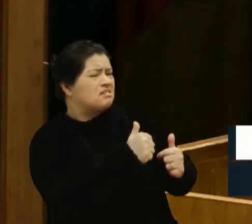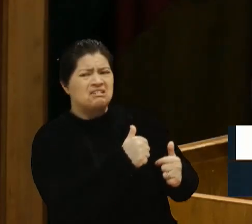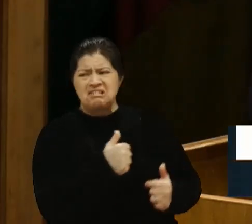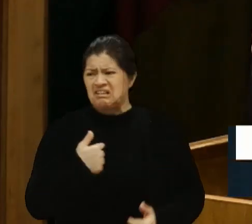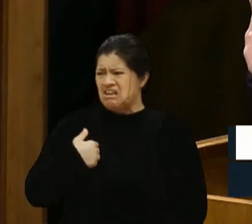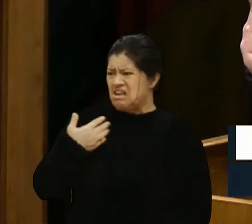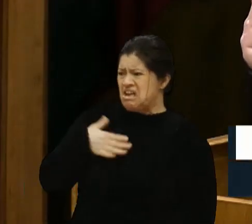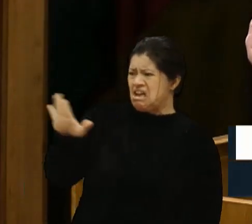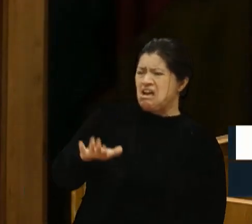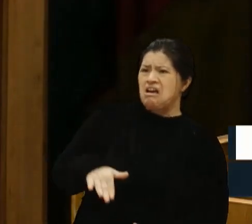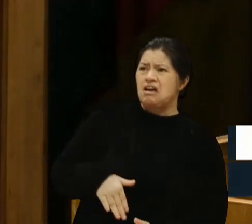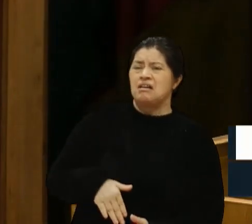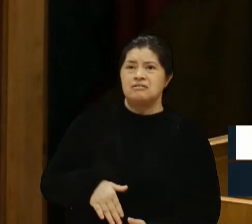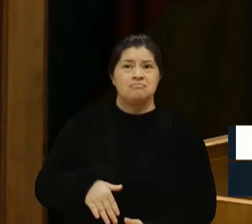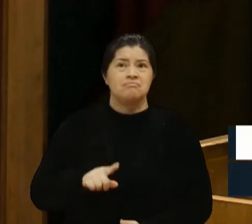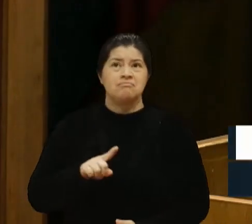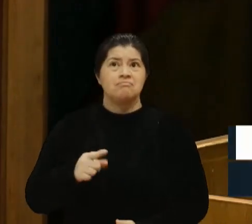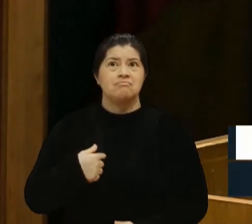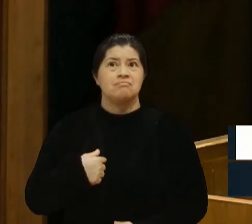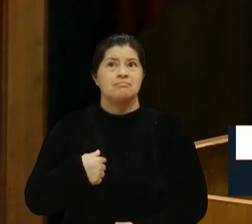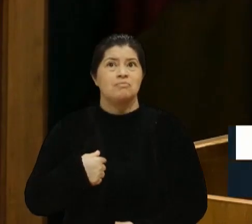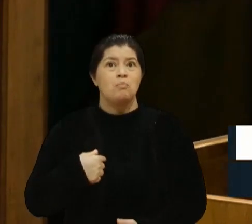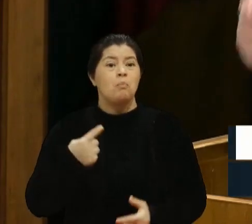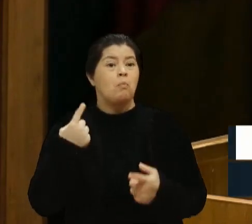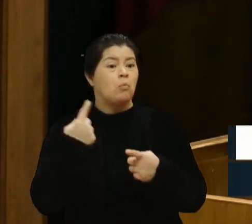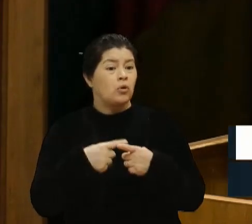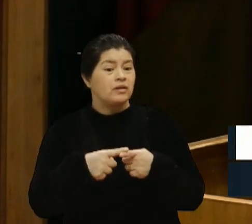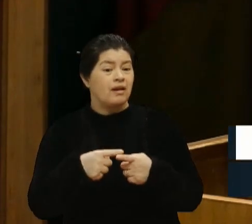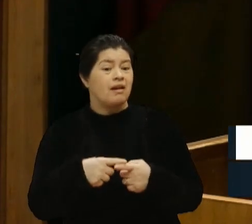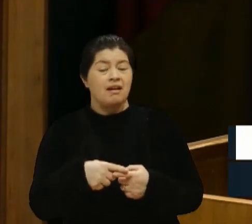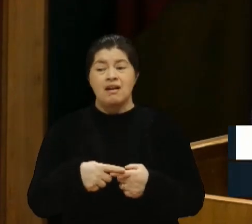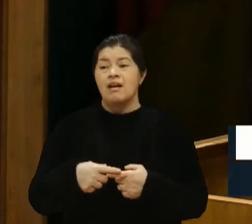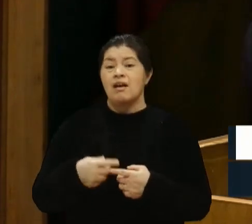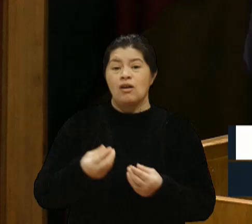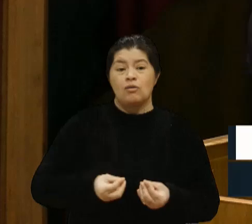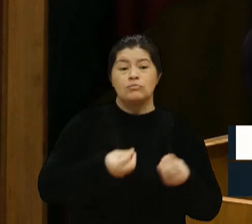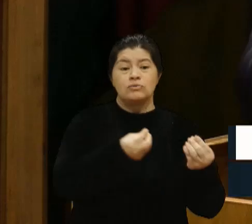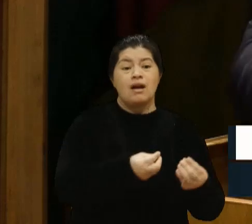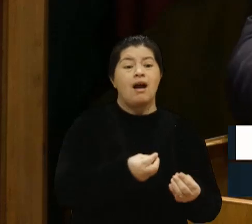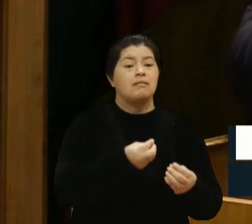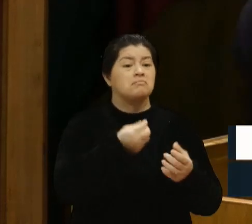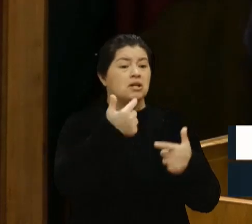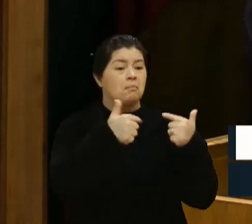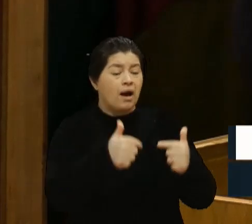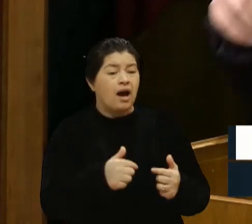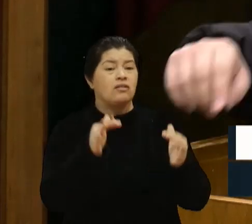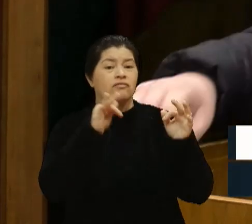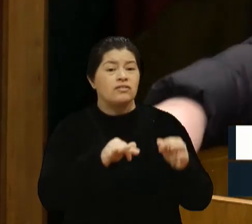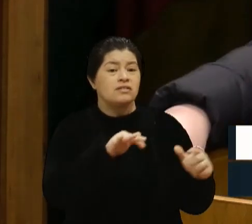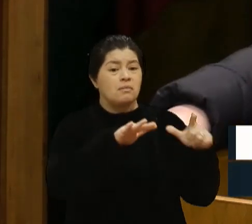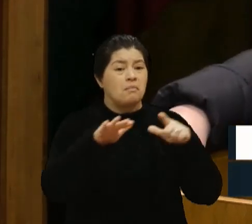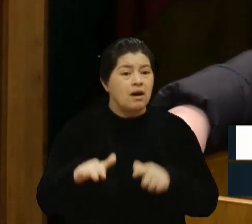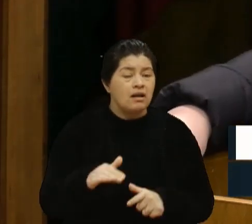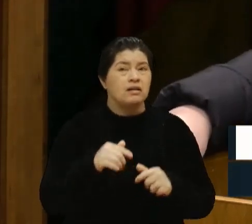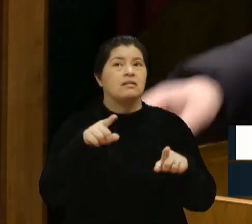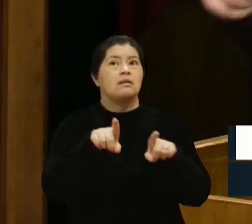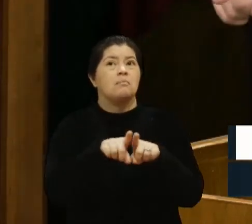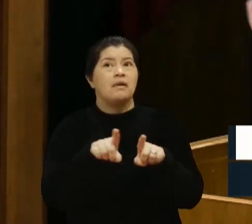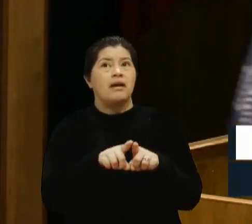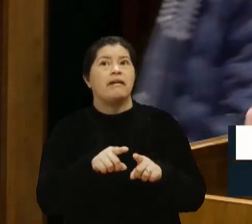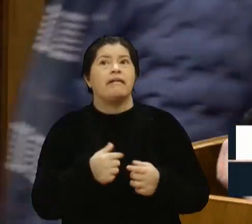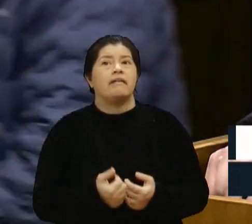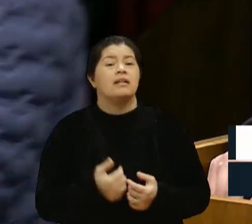disse, não, quem está me estranhando é você. Porque eu estou trabalhando, eu levanto cedo, durmo tarde, emendo o final de semana, confundo às vezes o que é dia e o que é